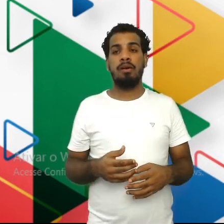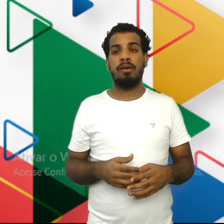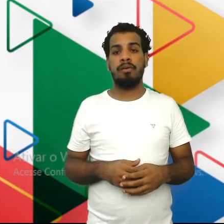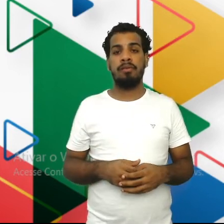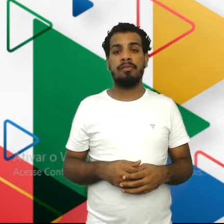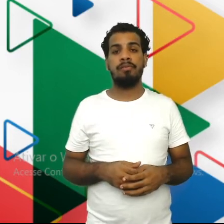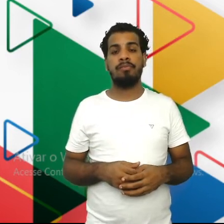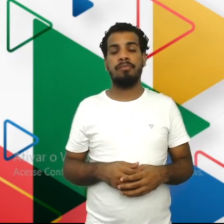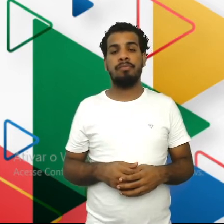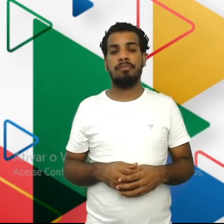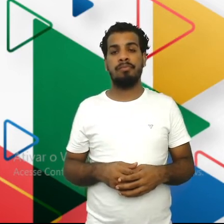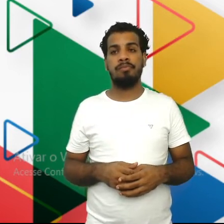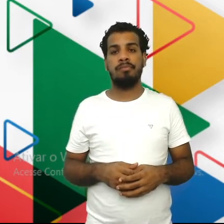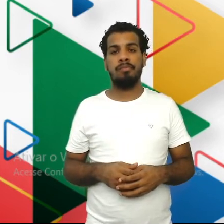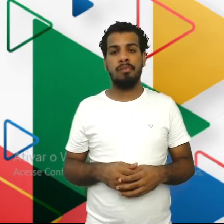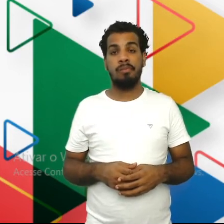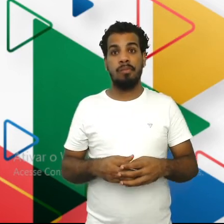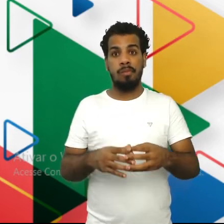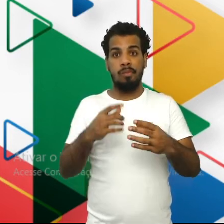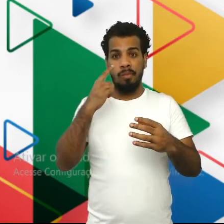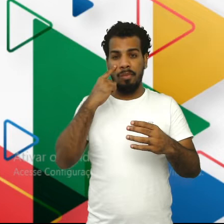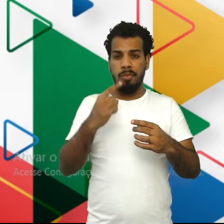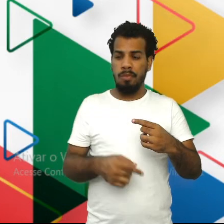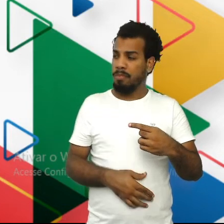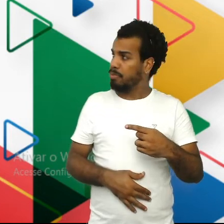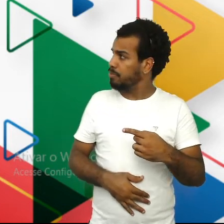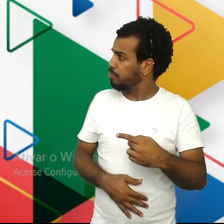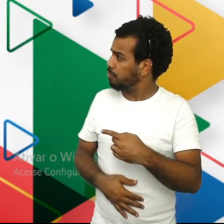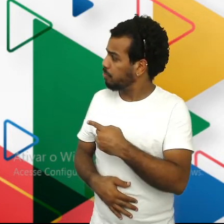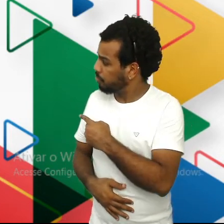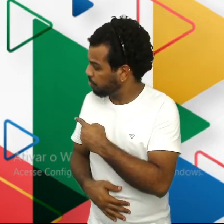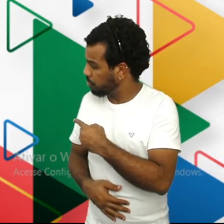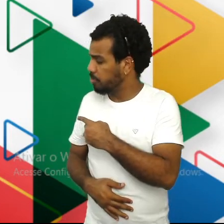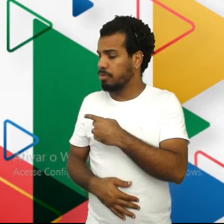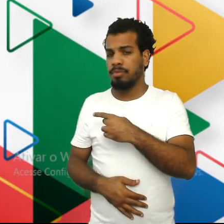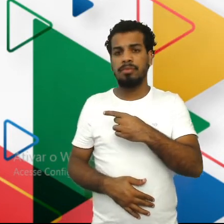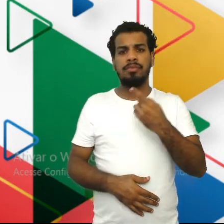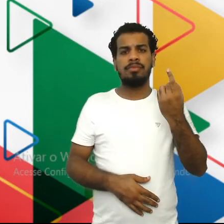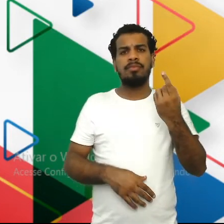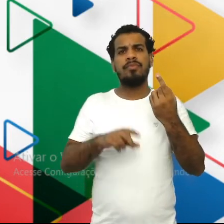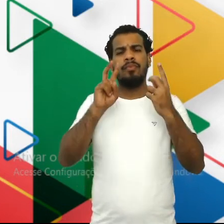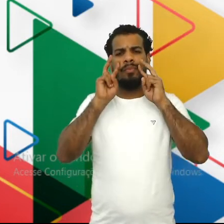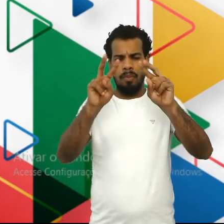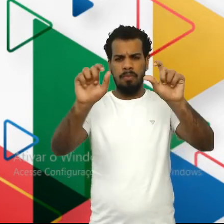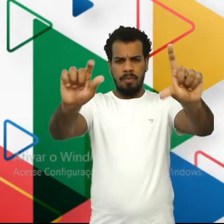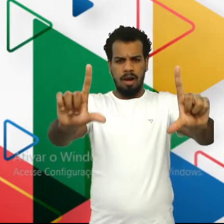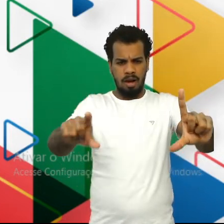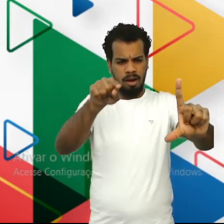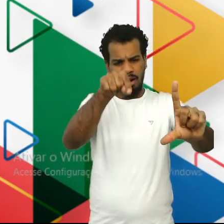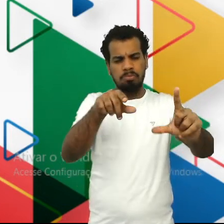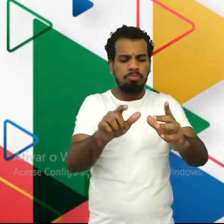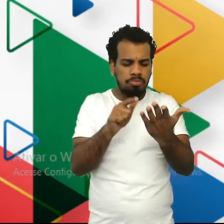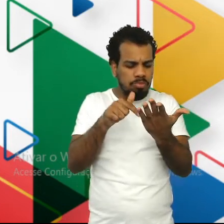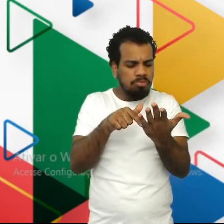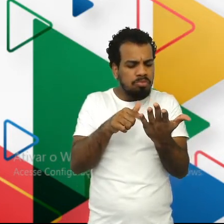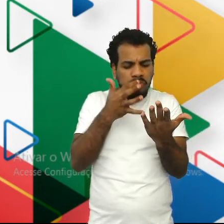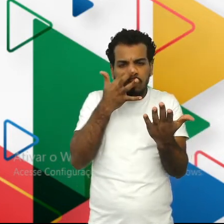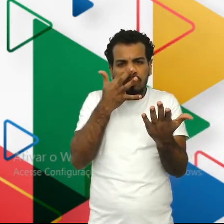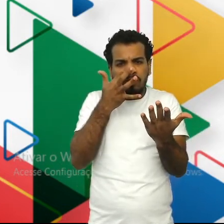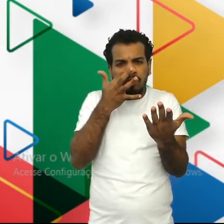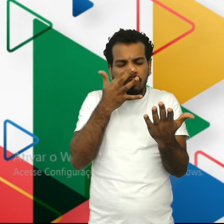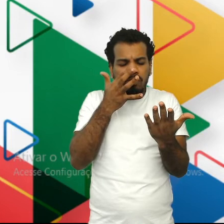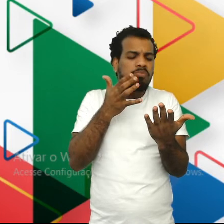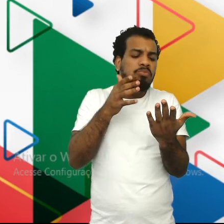olhar para essas imagens, alguma coisa acaba que vai te interessar. Alguma coisa vai chamar a tua